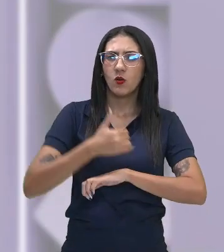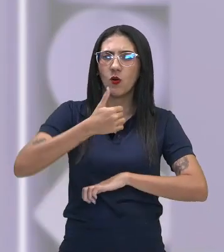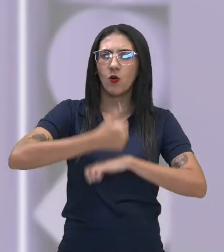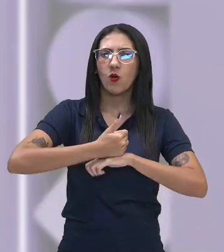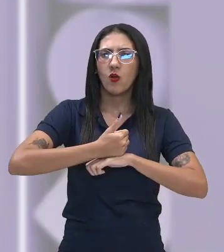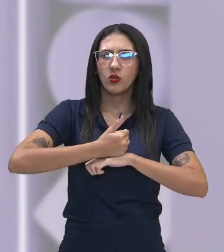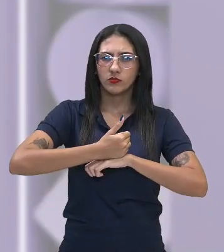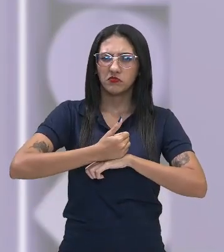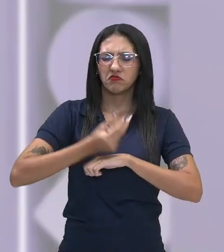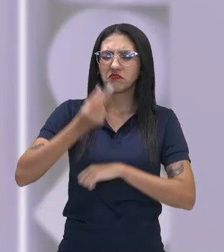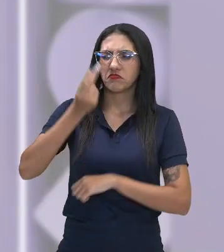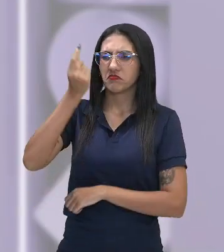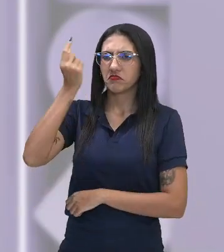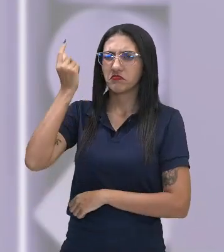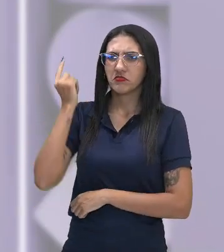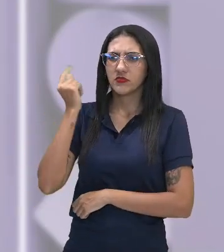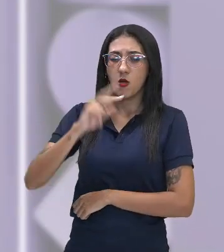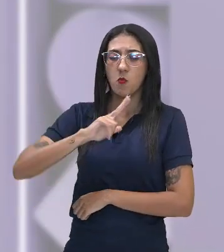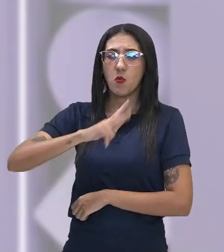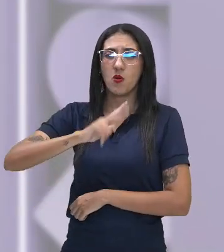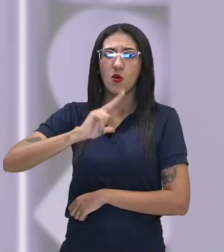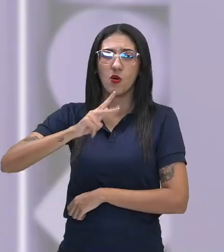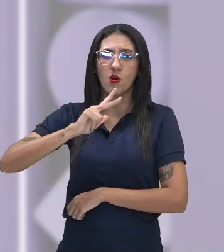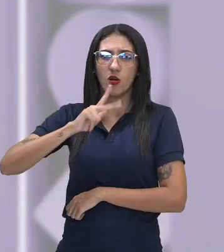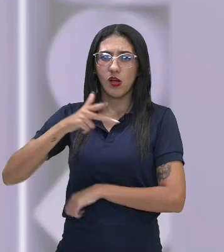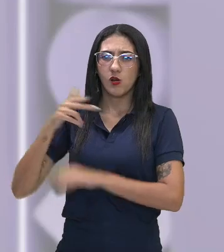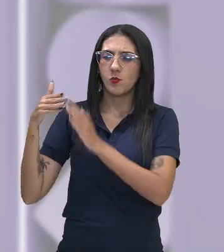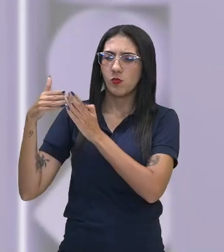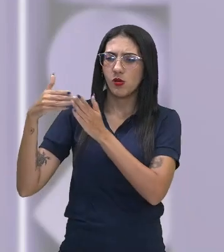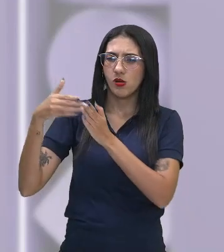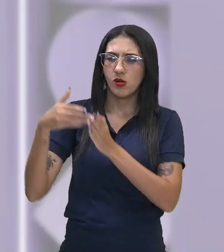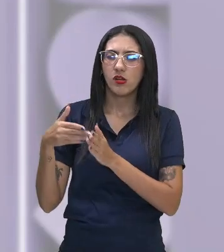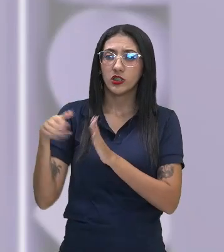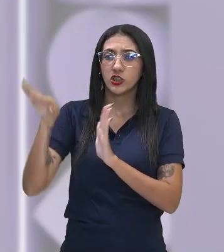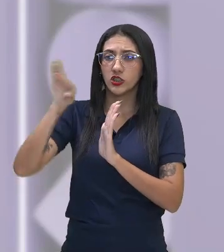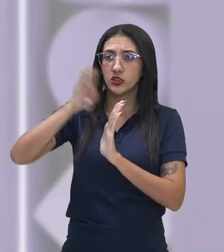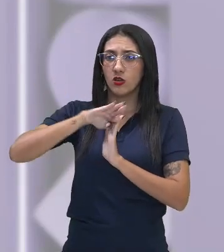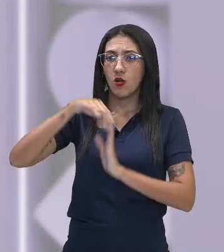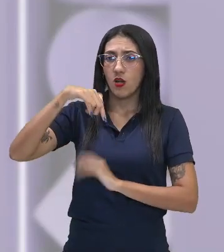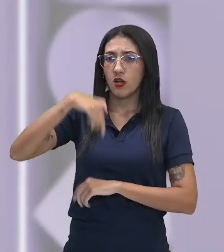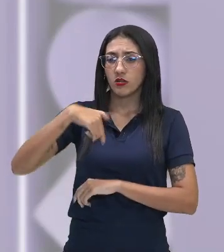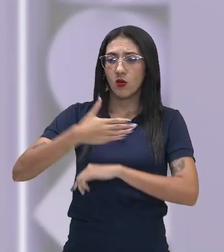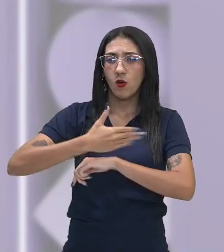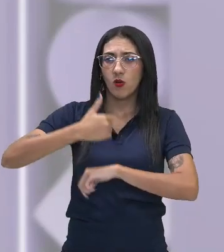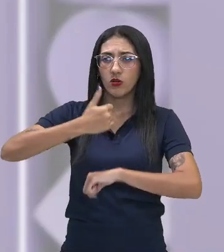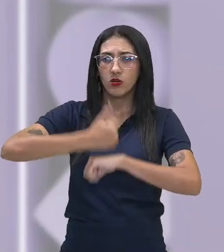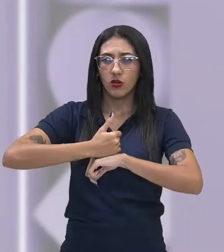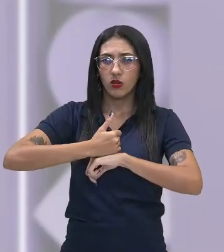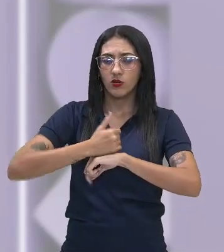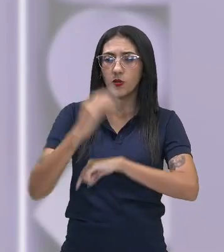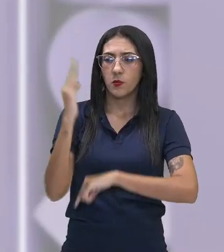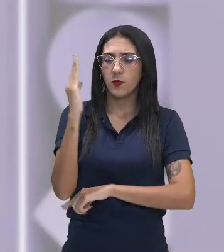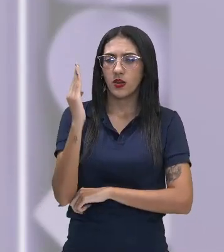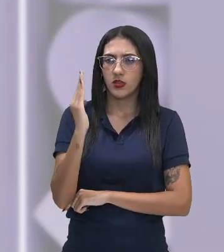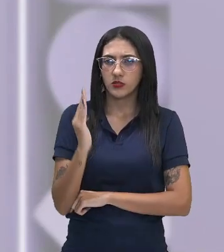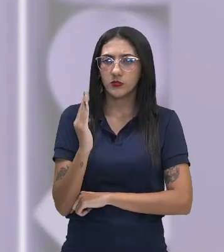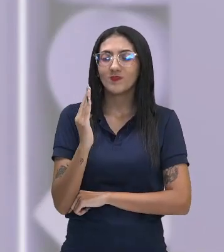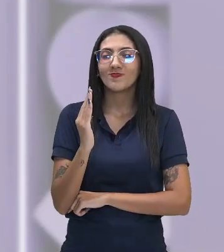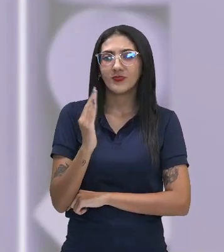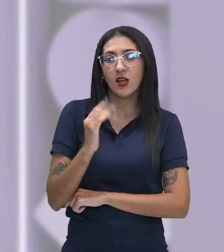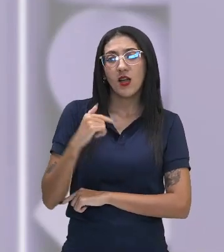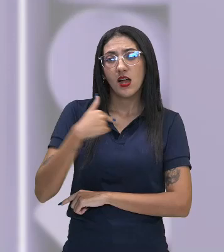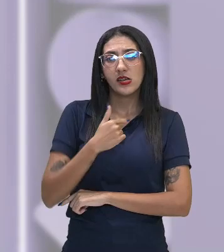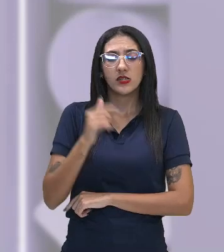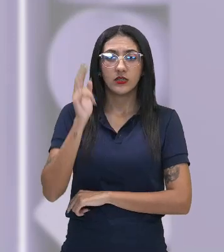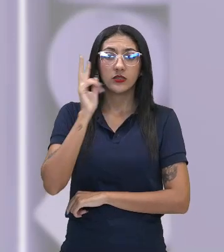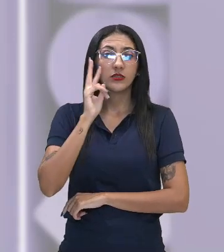na colonização dos portugueses até aqui o Brasil, não tem como dissociar também de